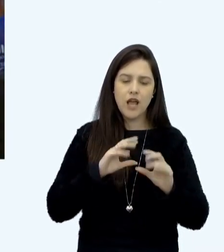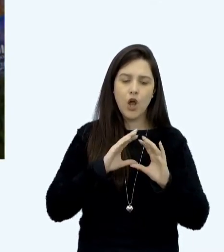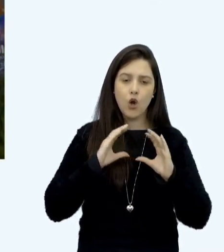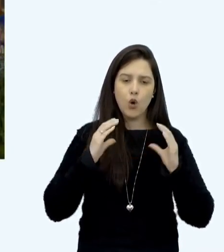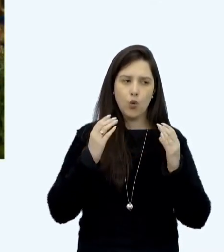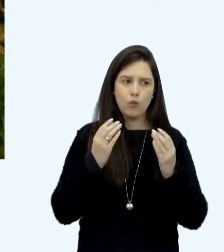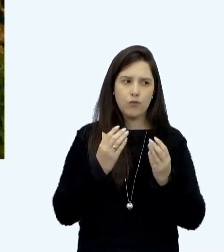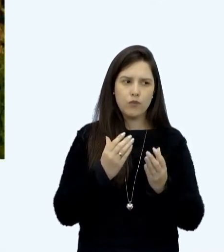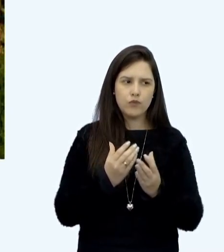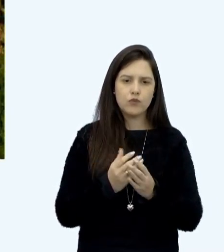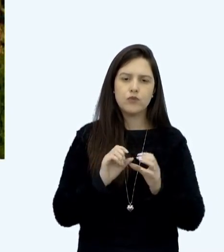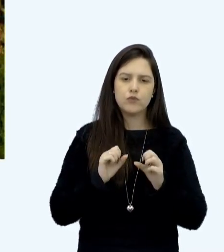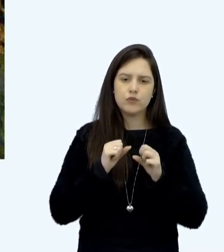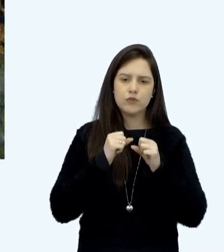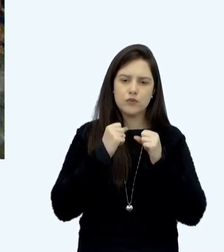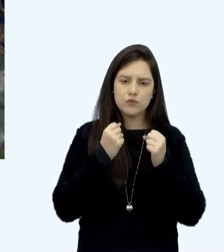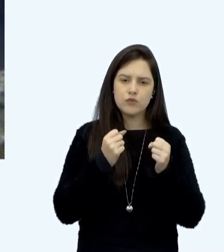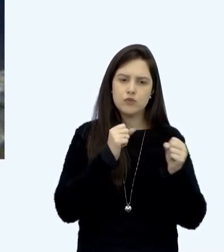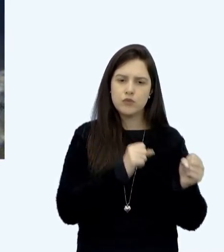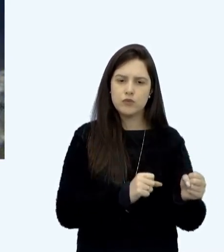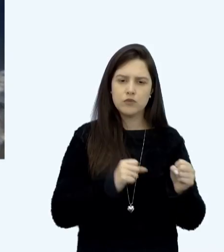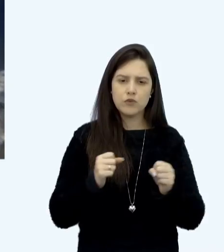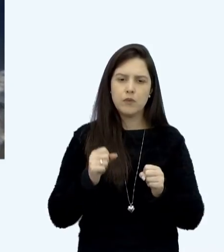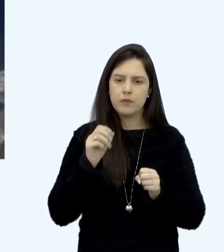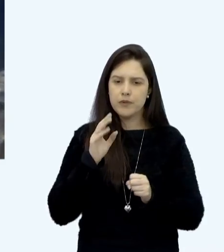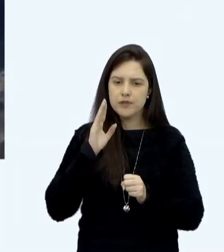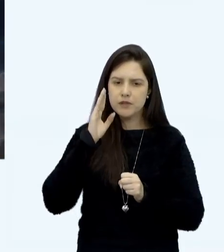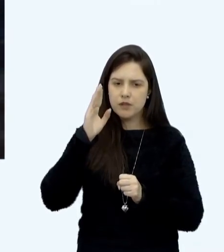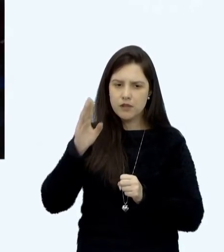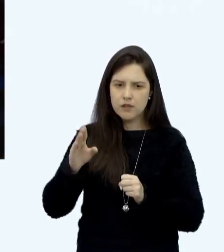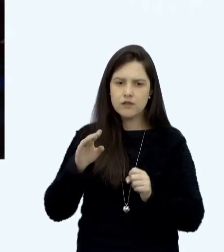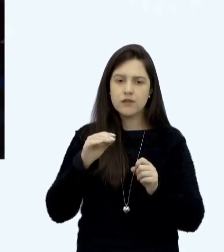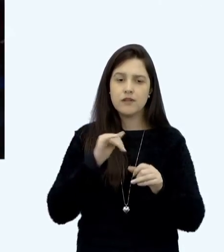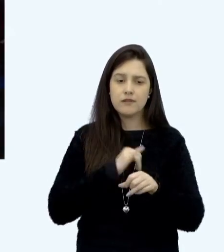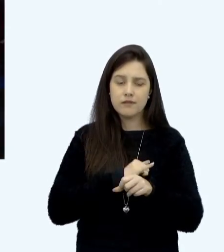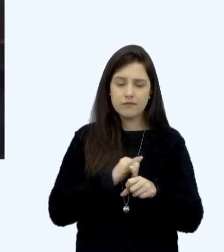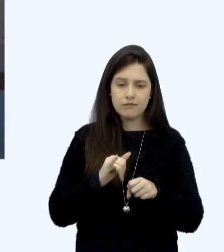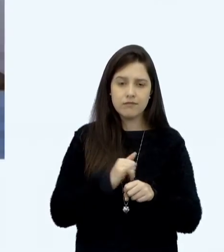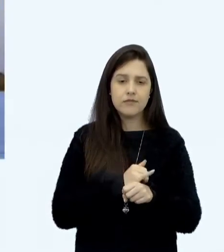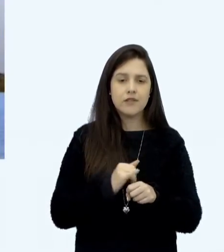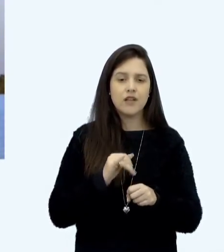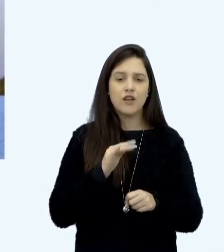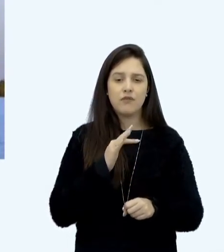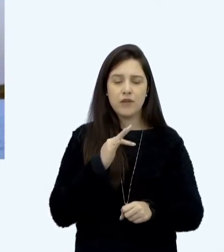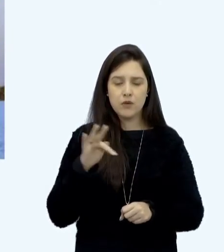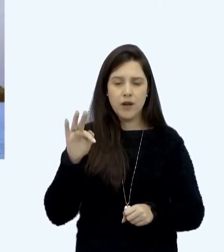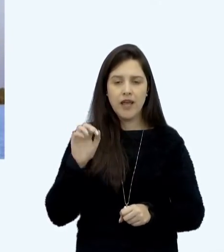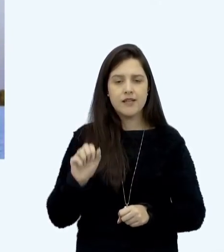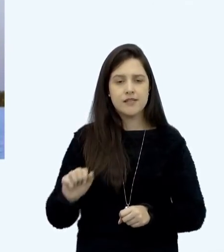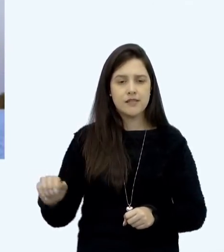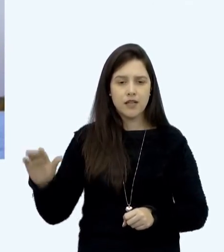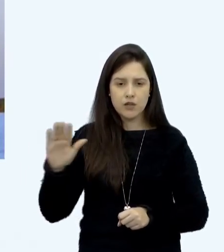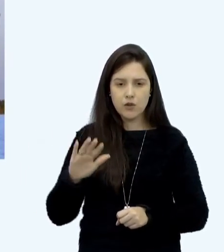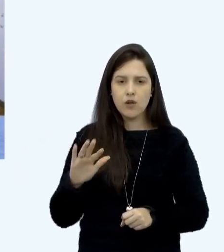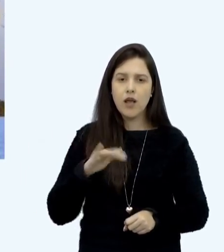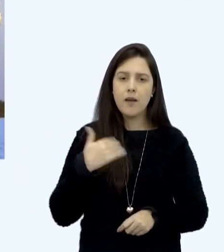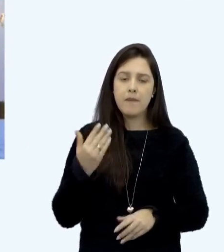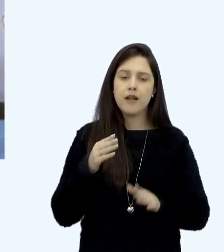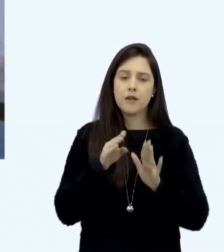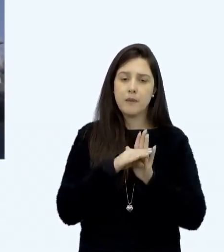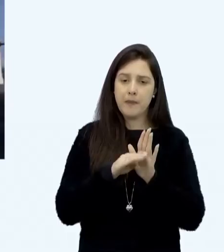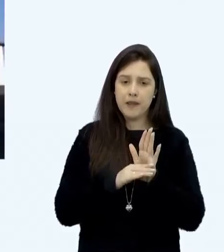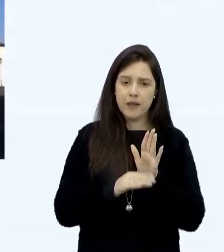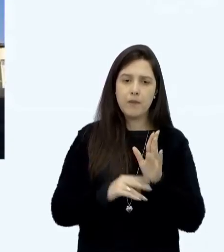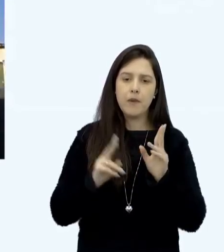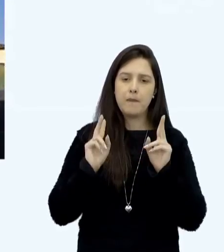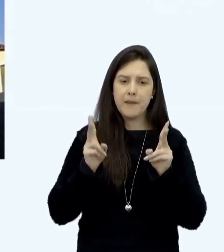comunidade e esforço contínuo dos governos municipais, estaduais e federais. Valorizar o patrimônio é